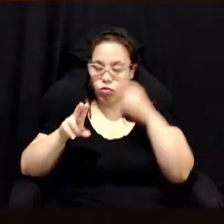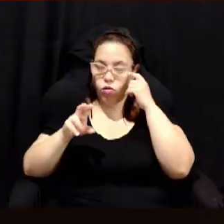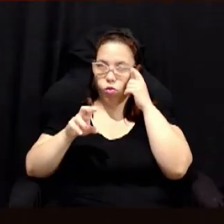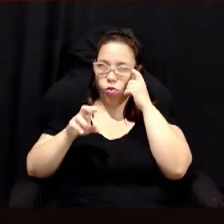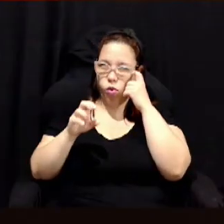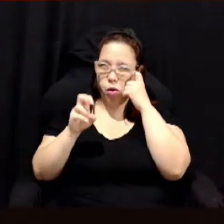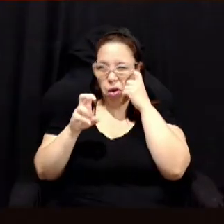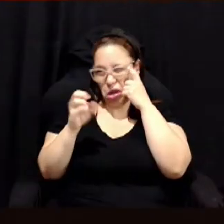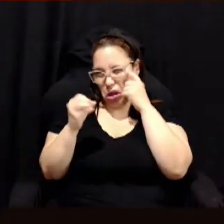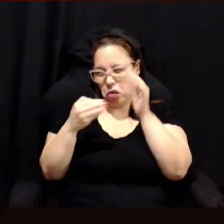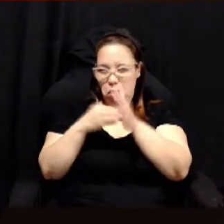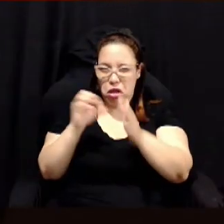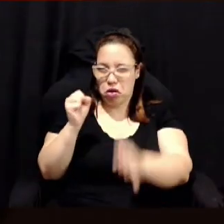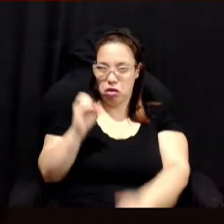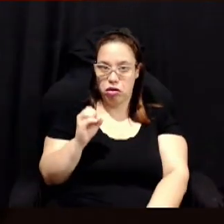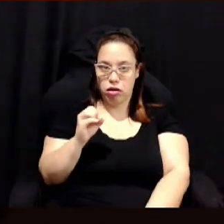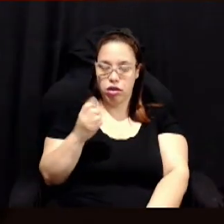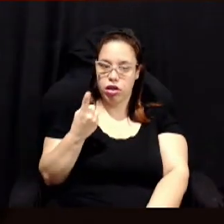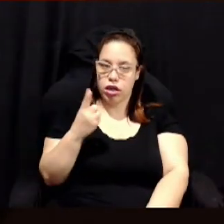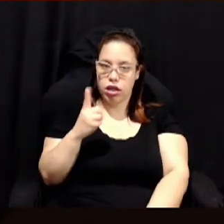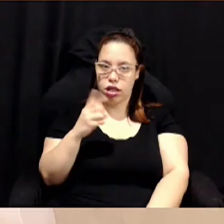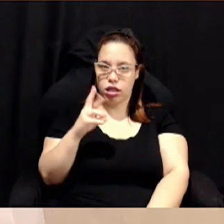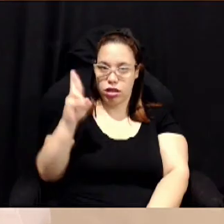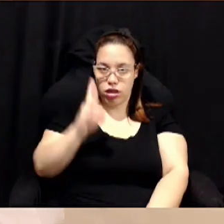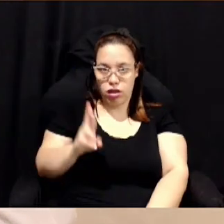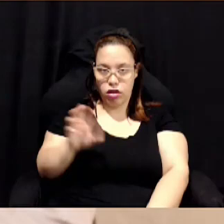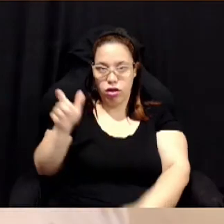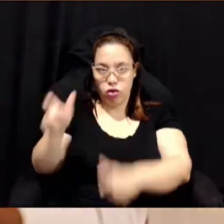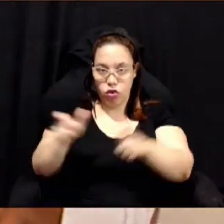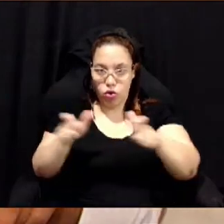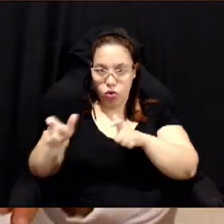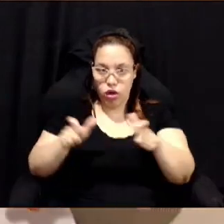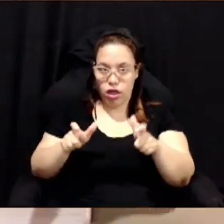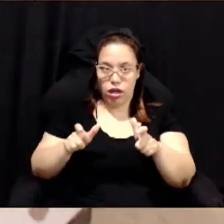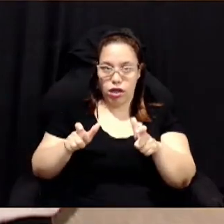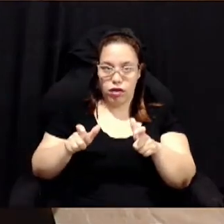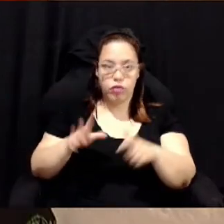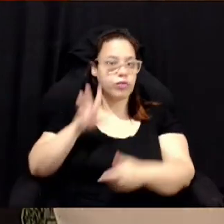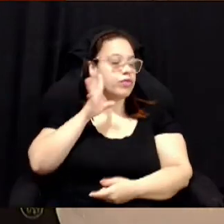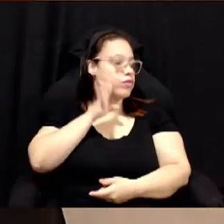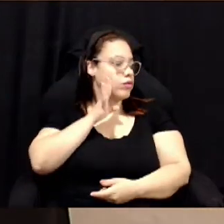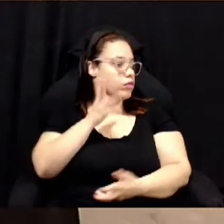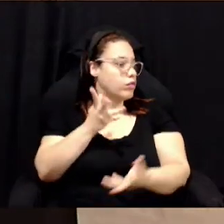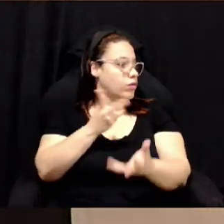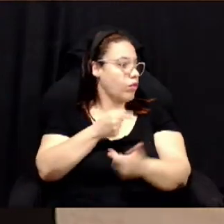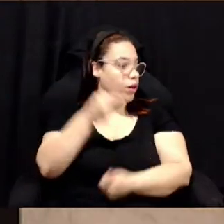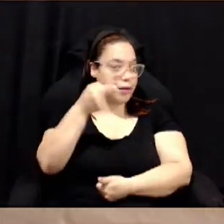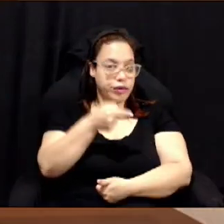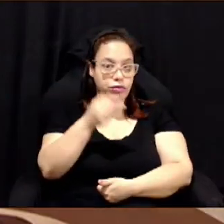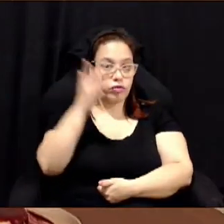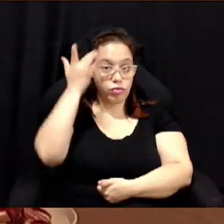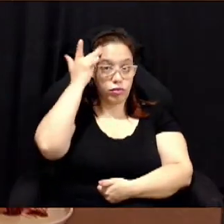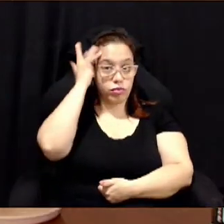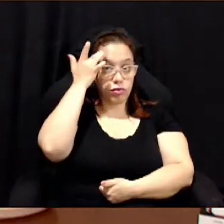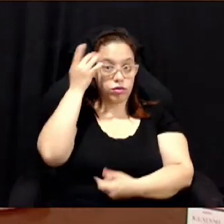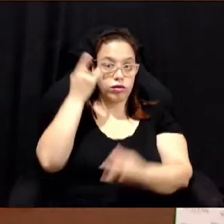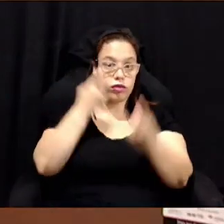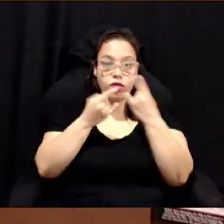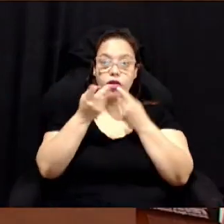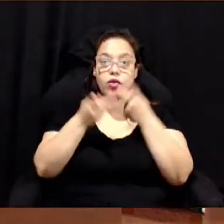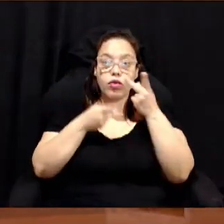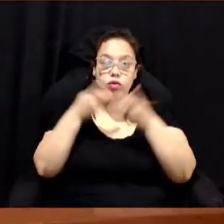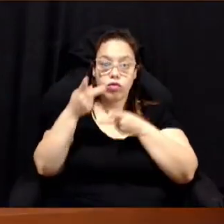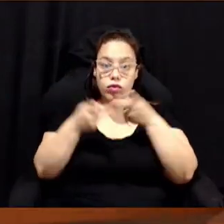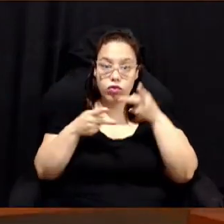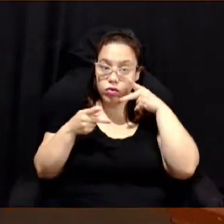chegando até 110 em outros lugares. Legal, maravilha. E aqui eu acho que é interessante a gente falar que,